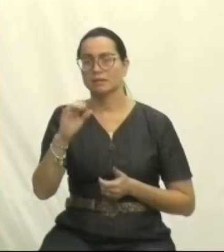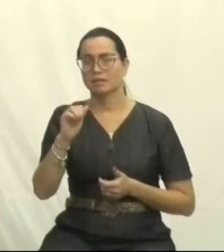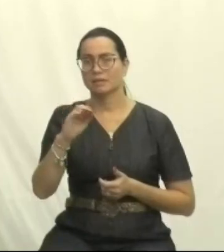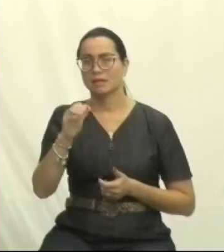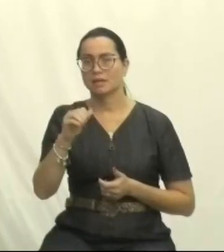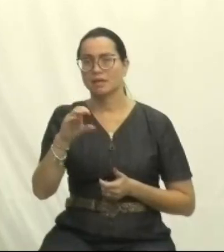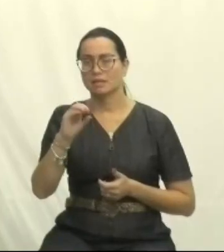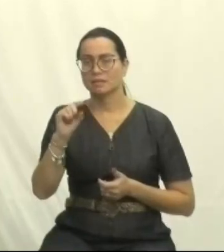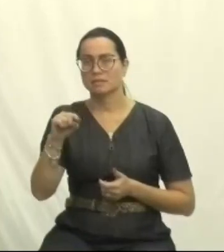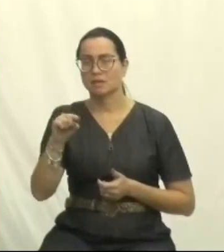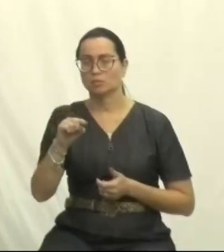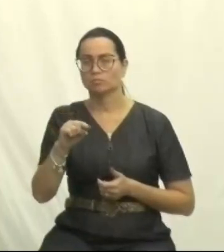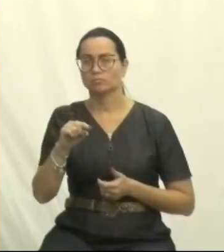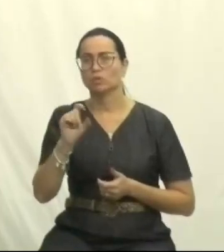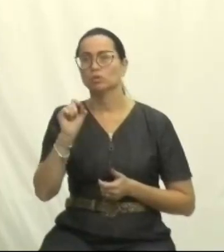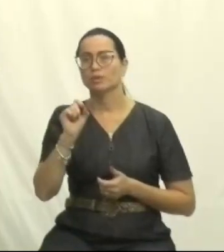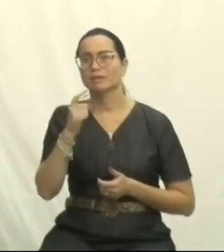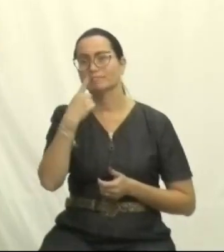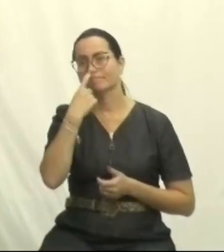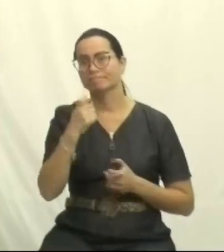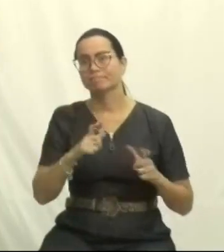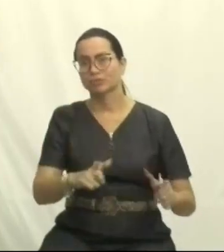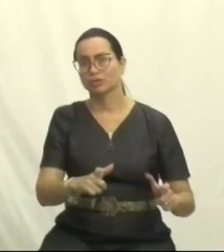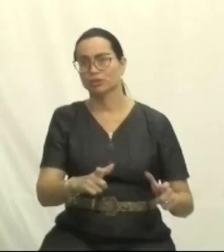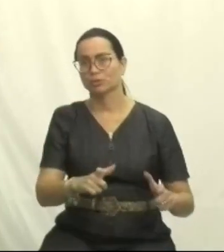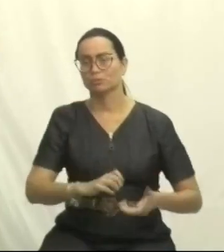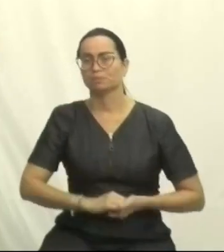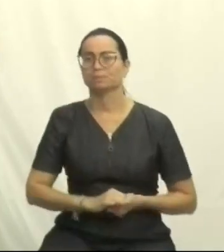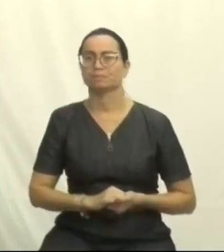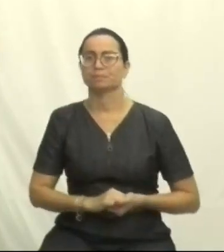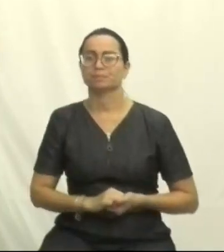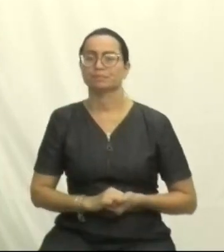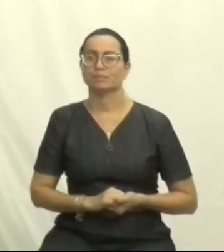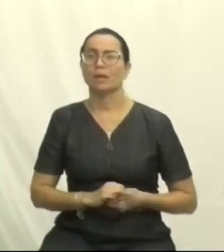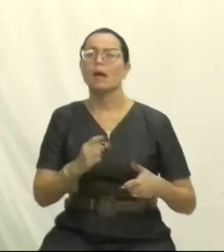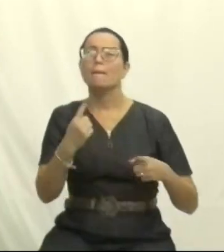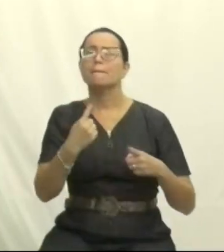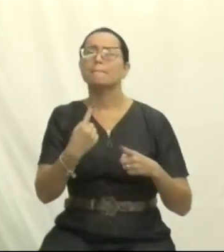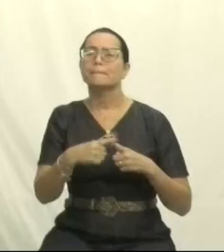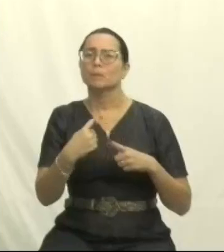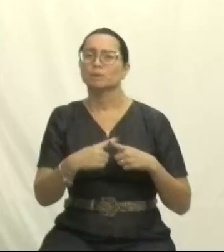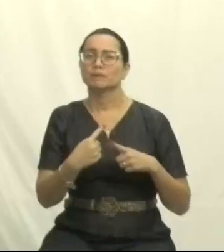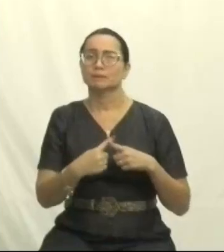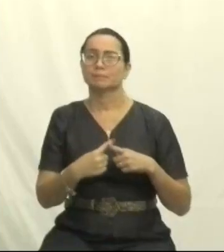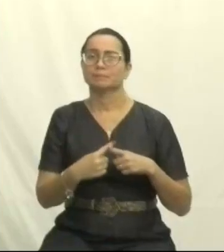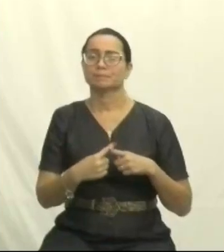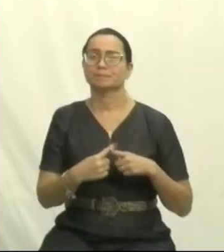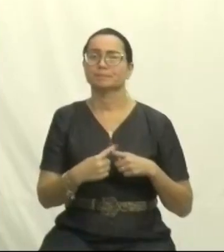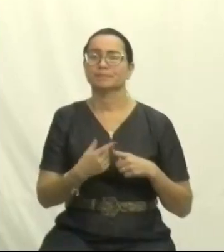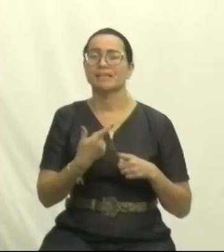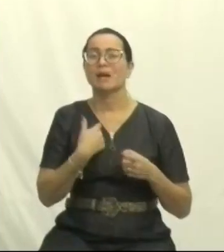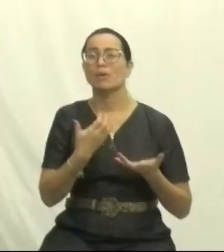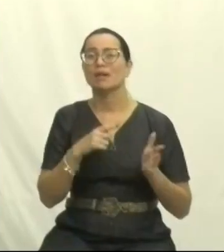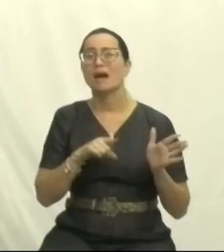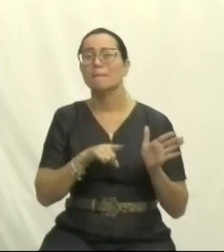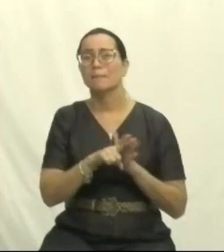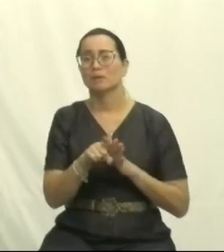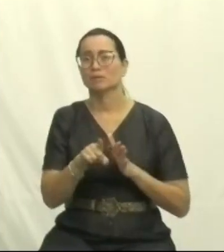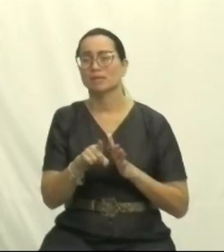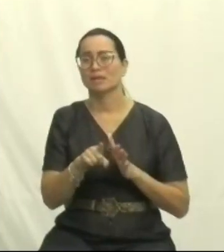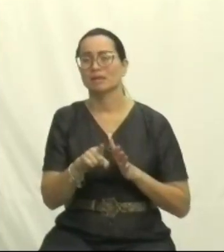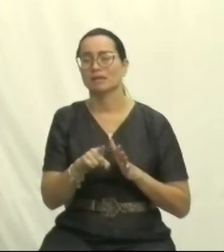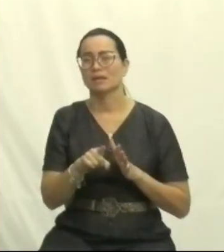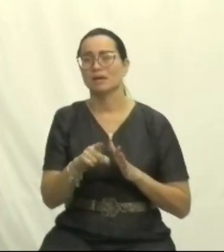Criciúma, principalmente a respeito de um processo de licitação, e eu gostaria então de fazer algumas perguntas ao